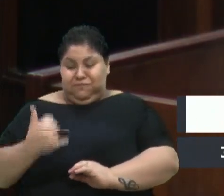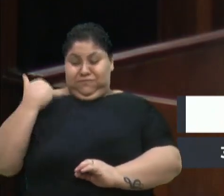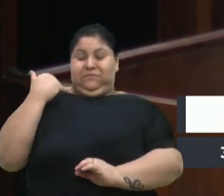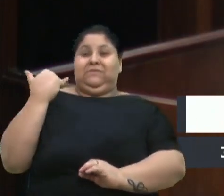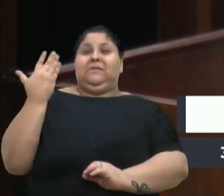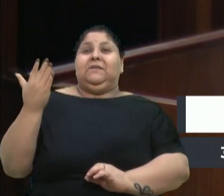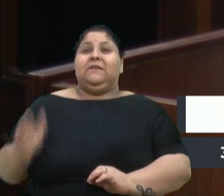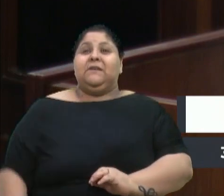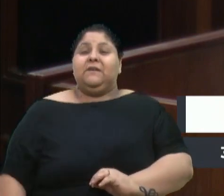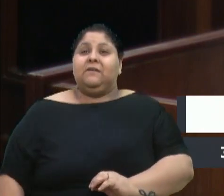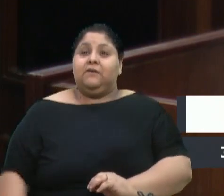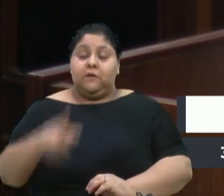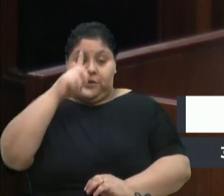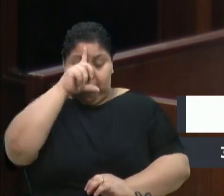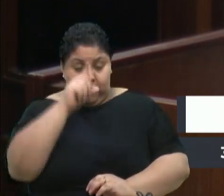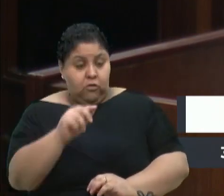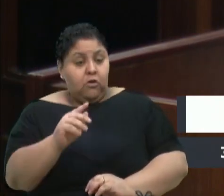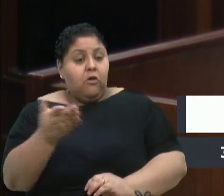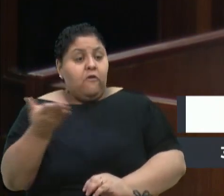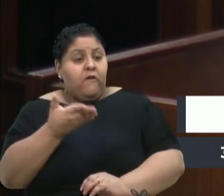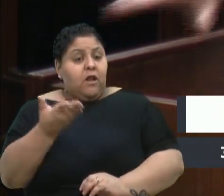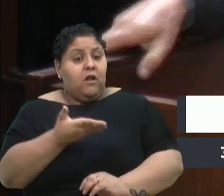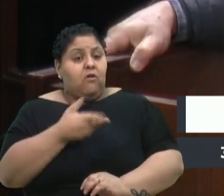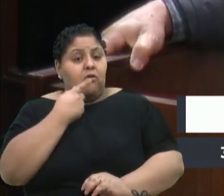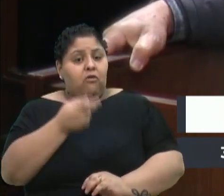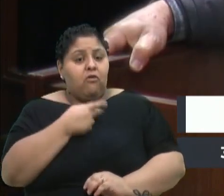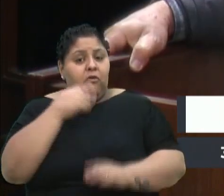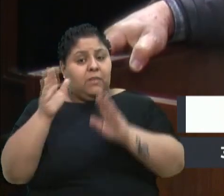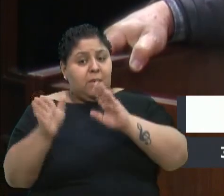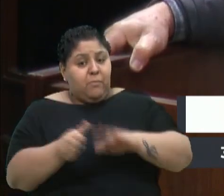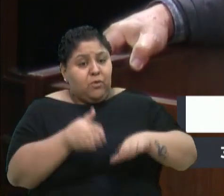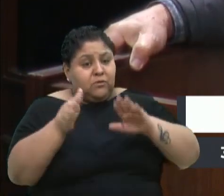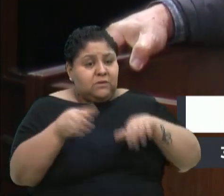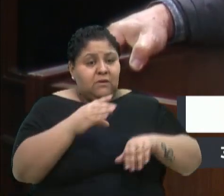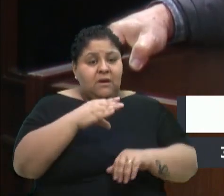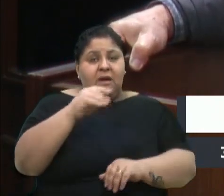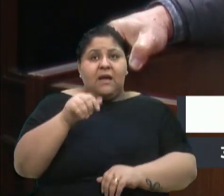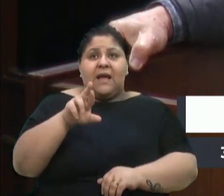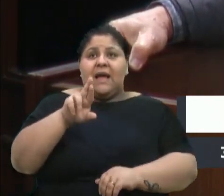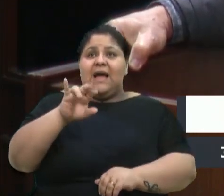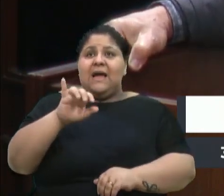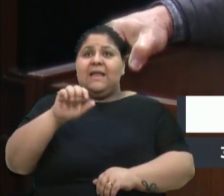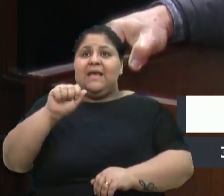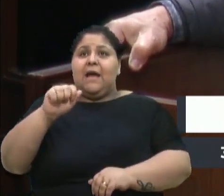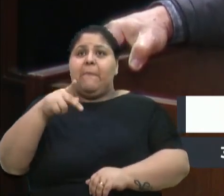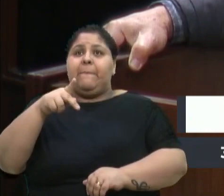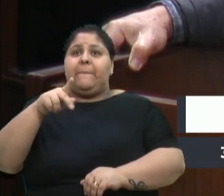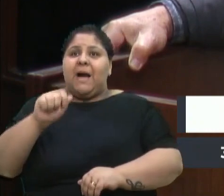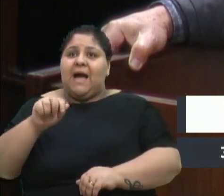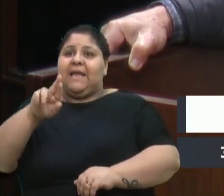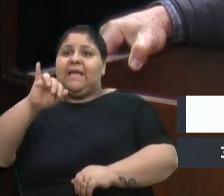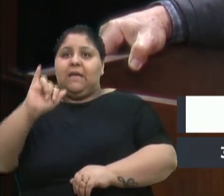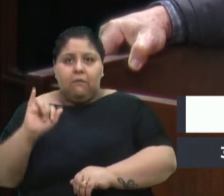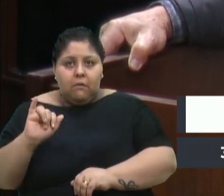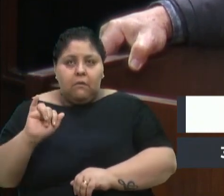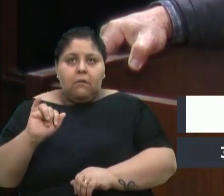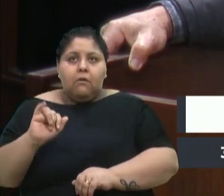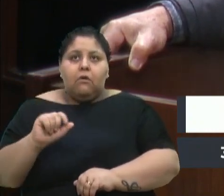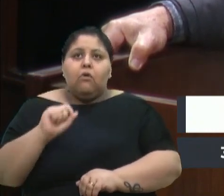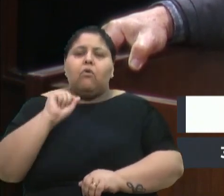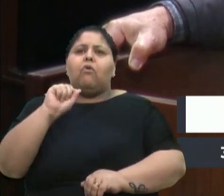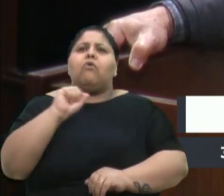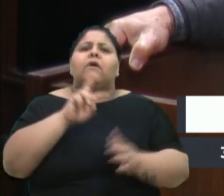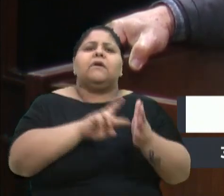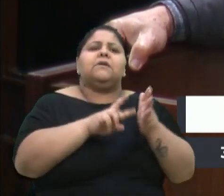Sandro bateu aqui várias vezes da produção do Carapiaí. Qual é o critério de o senhor mostrar a produção da